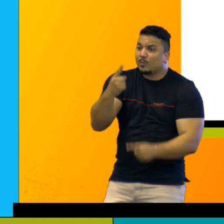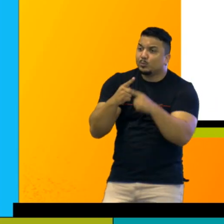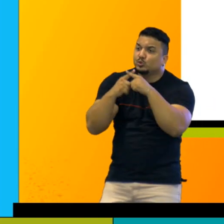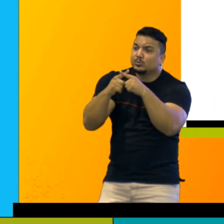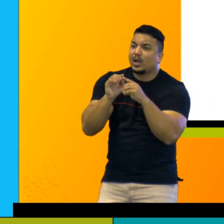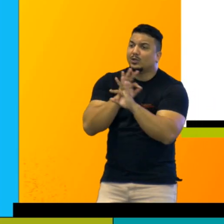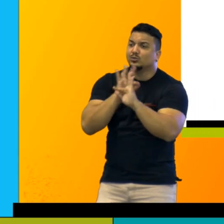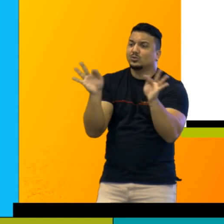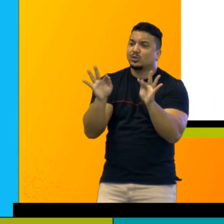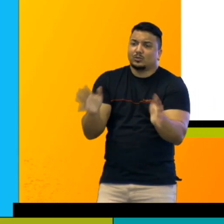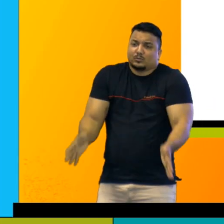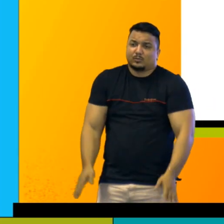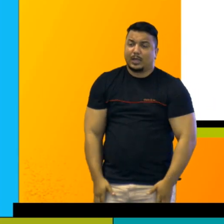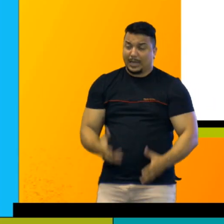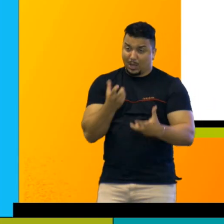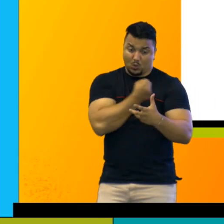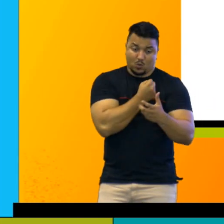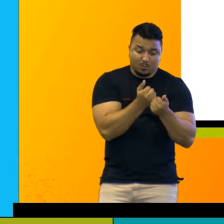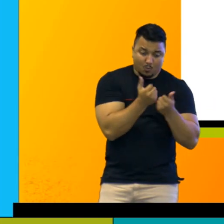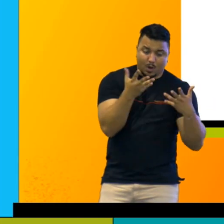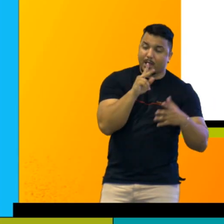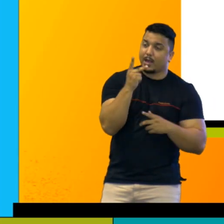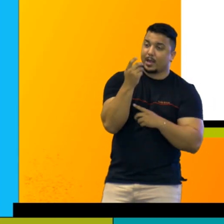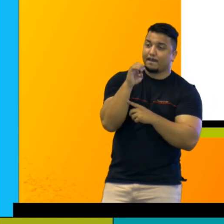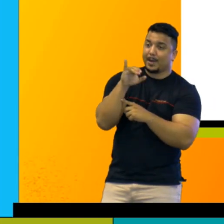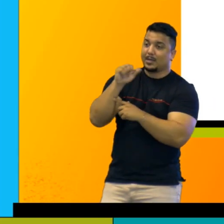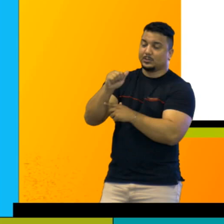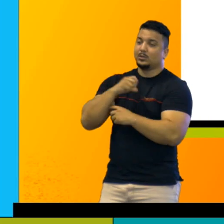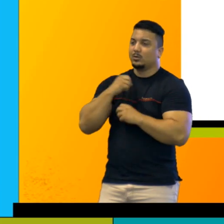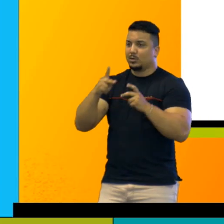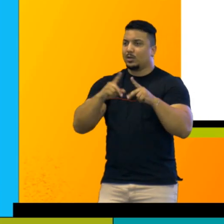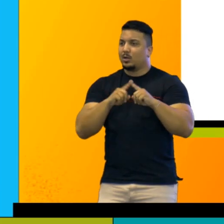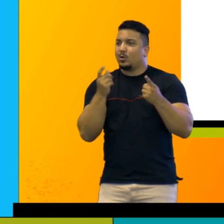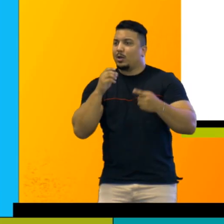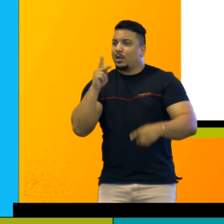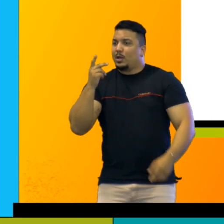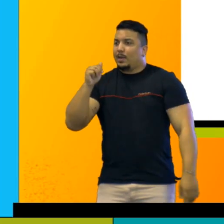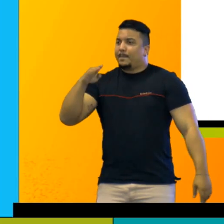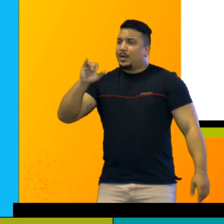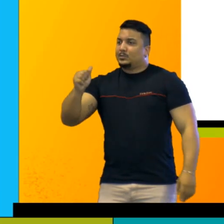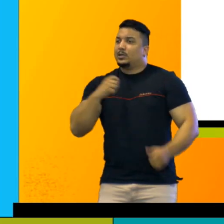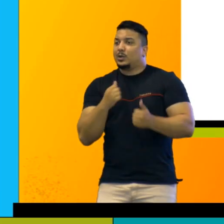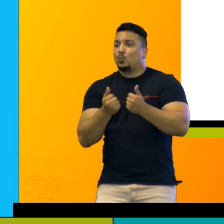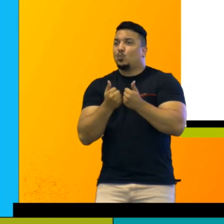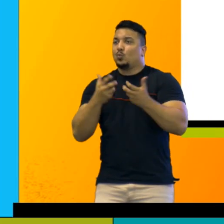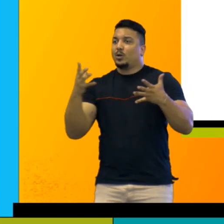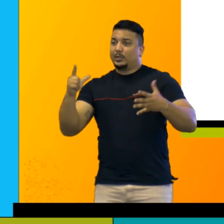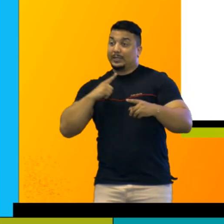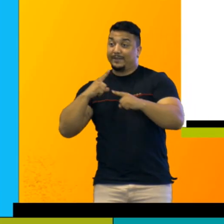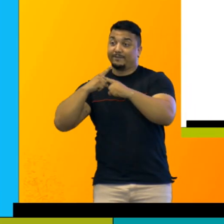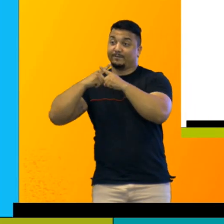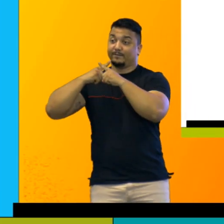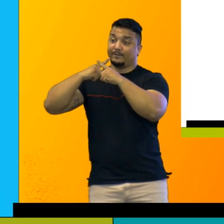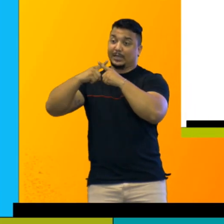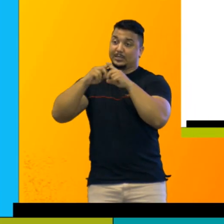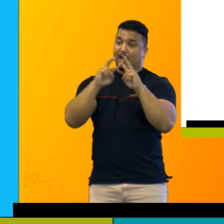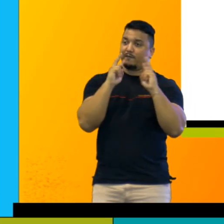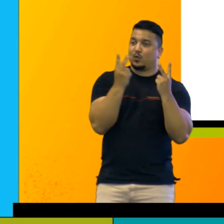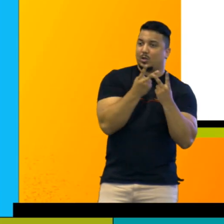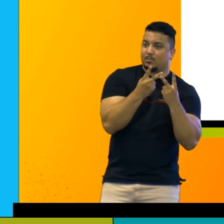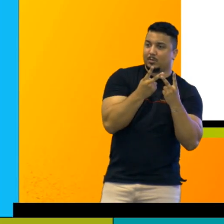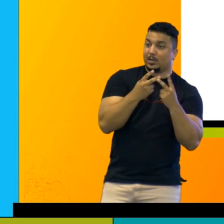Multiplicar. Ele não quer o número de hemácias, mas ele não disse que o número de hemácia era a concentração vezes a